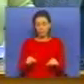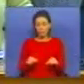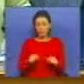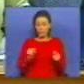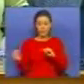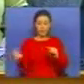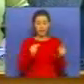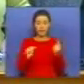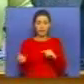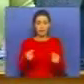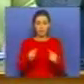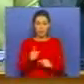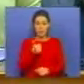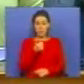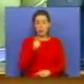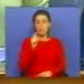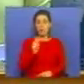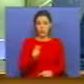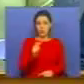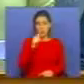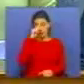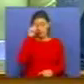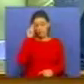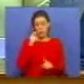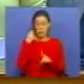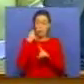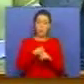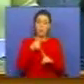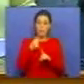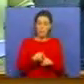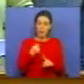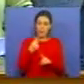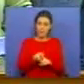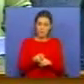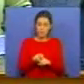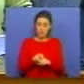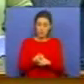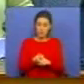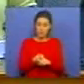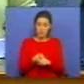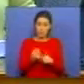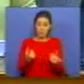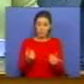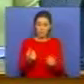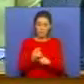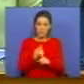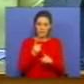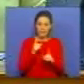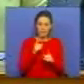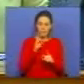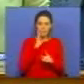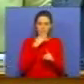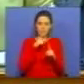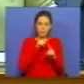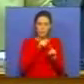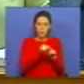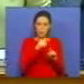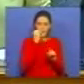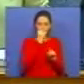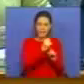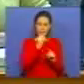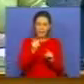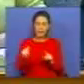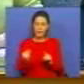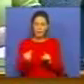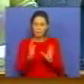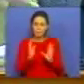neste debate e para o Bloco de Esquerda, o combate a certos tipos de criminalidade